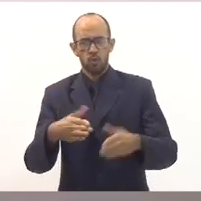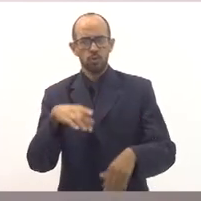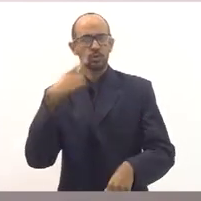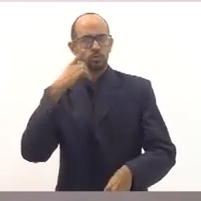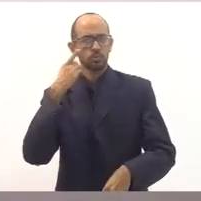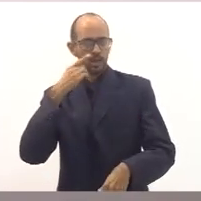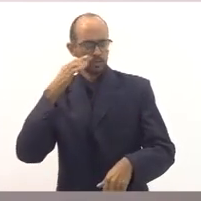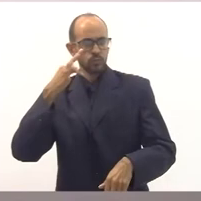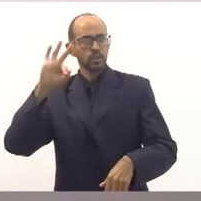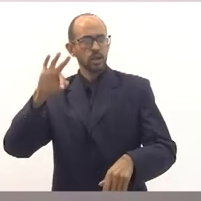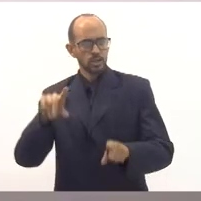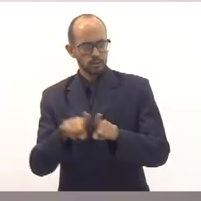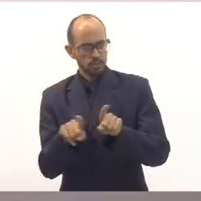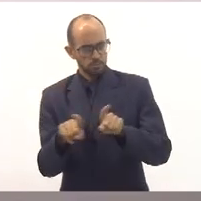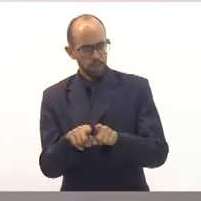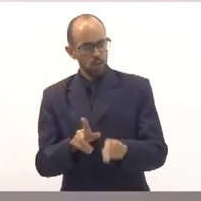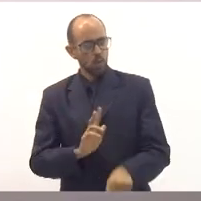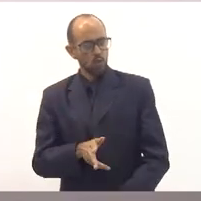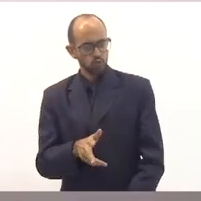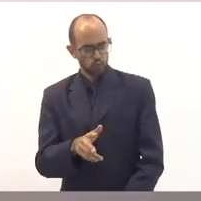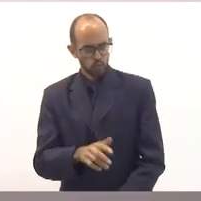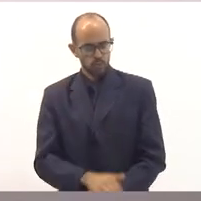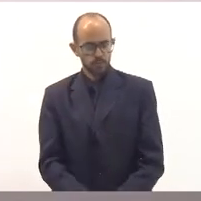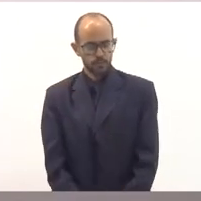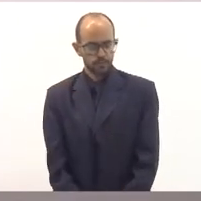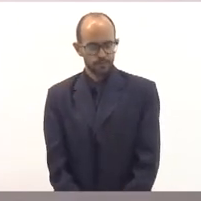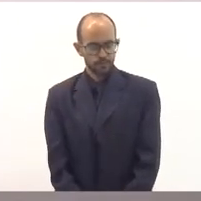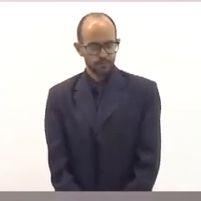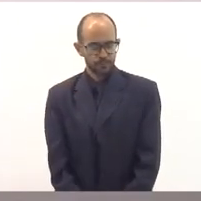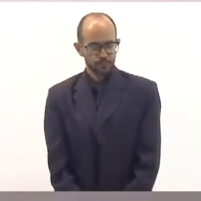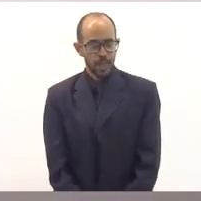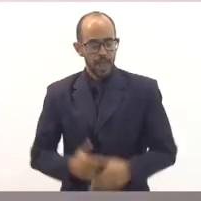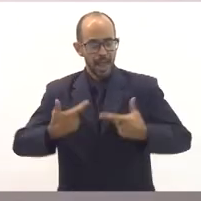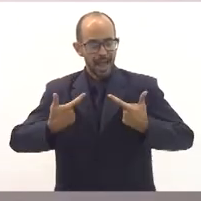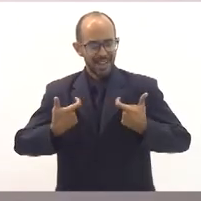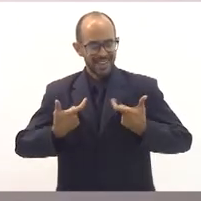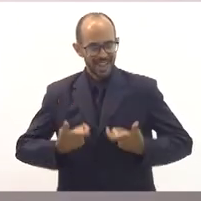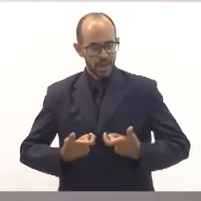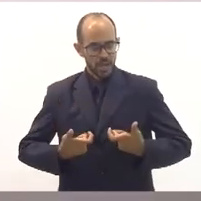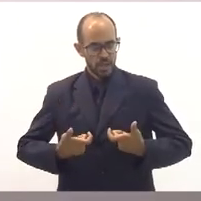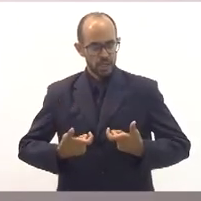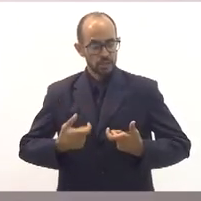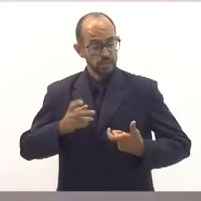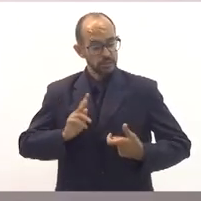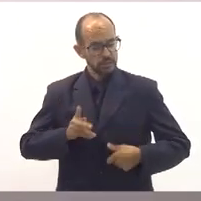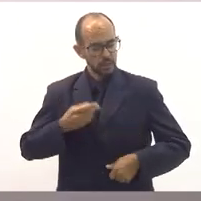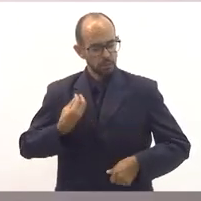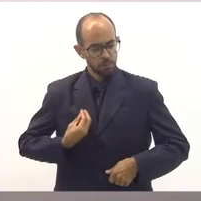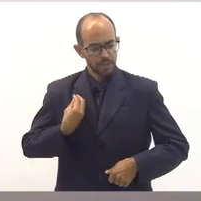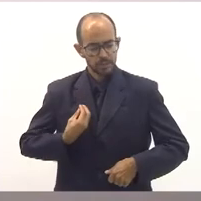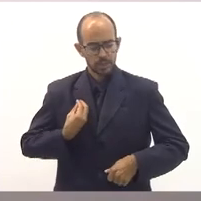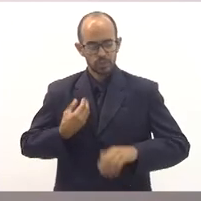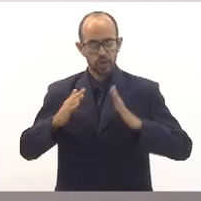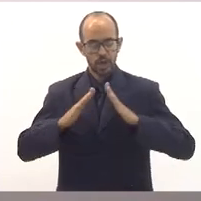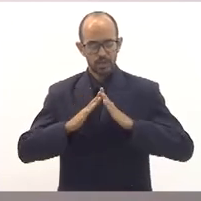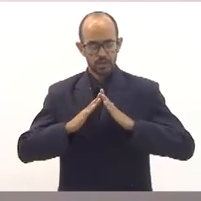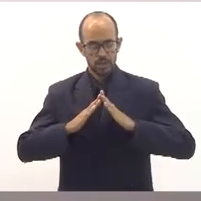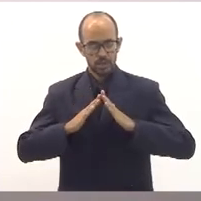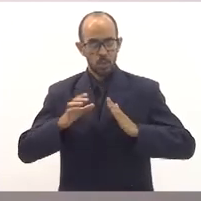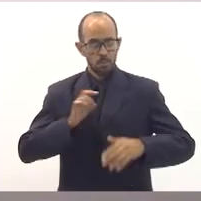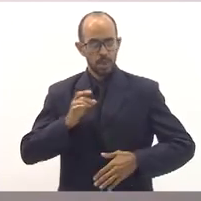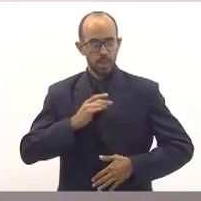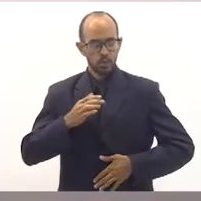federais estão aí até hoje então a guerra às drogas sempre muito presente na minha casa um medo do meu pai não